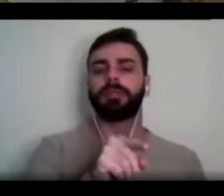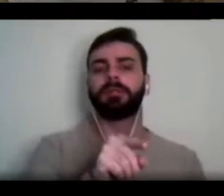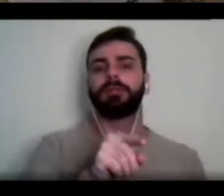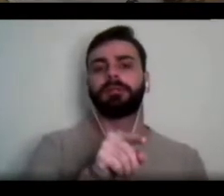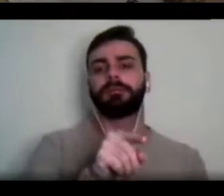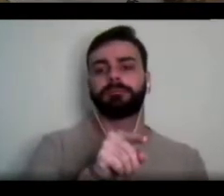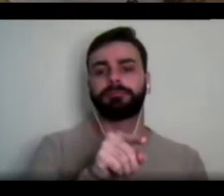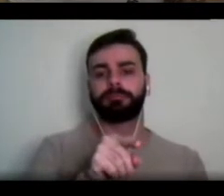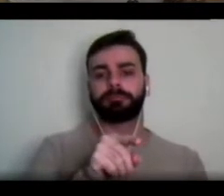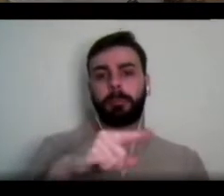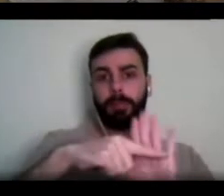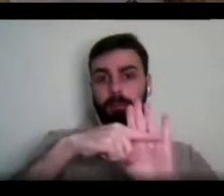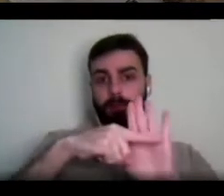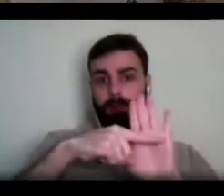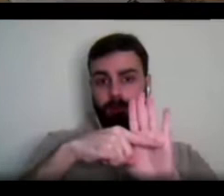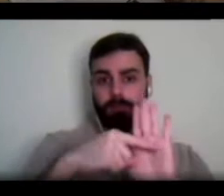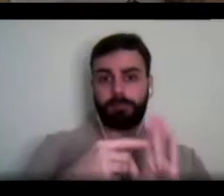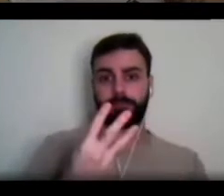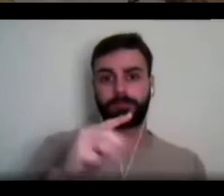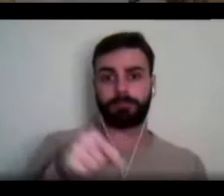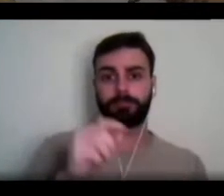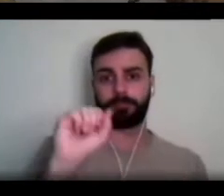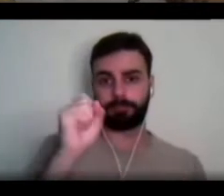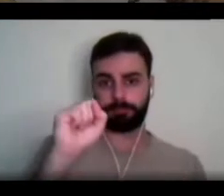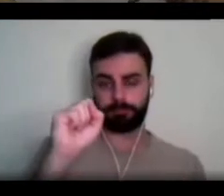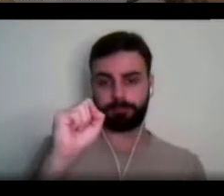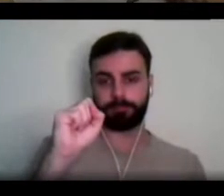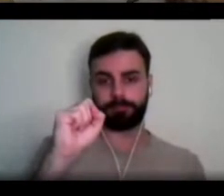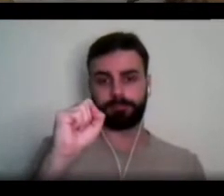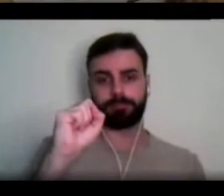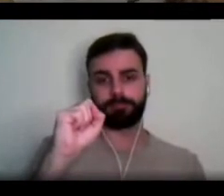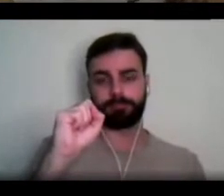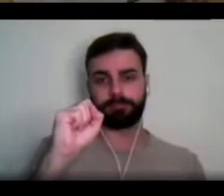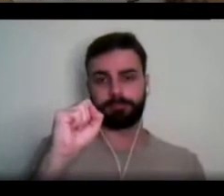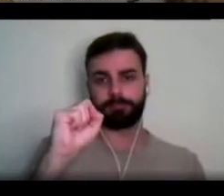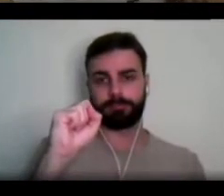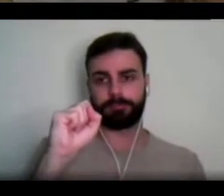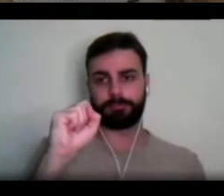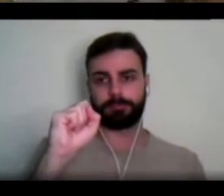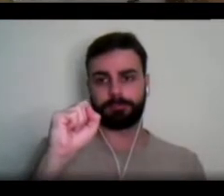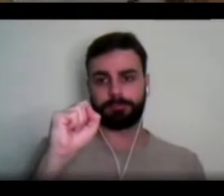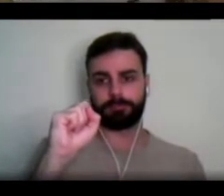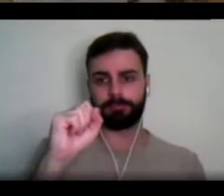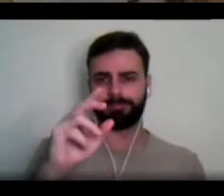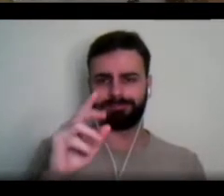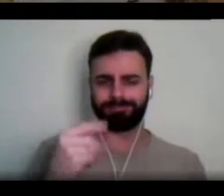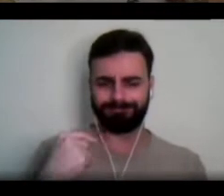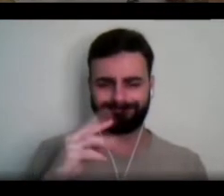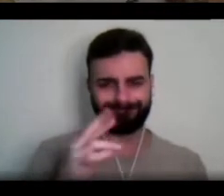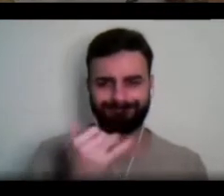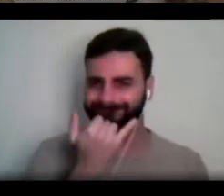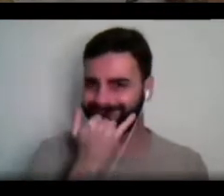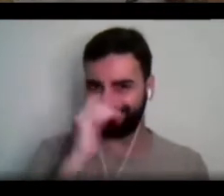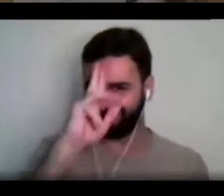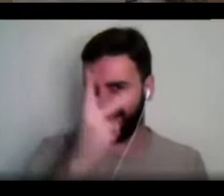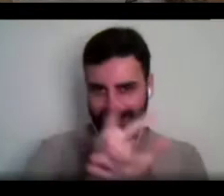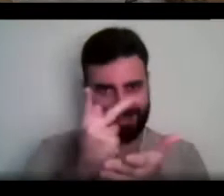444 menos 5.361 vai dar um número negativo. Isso aqui vai dar menos 3,8.